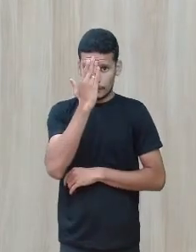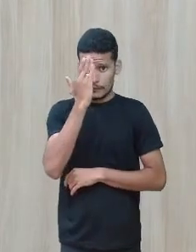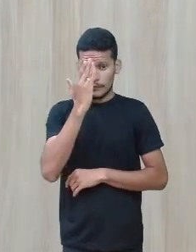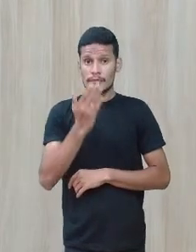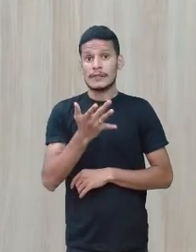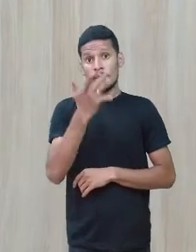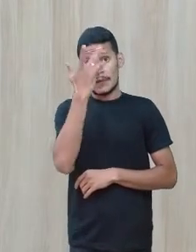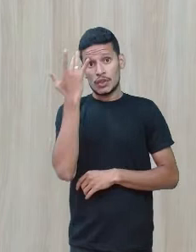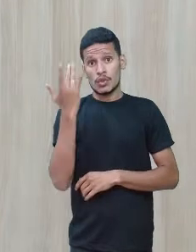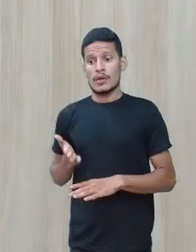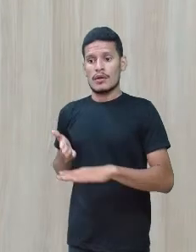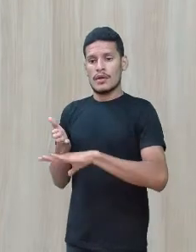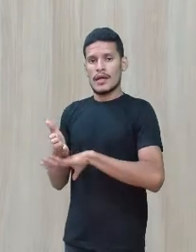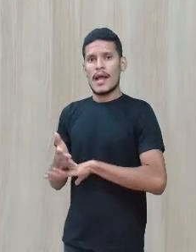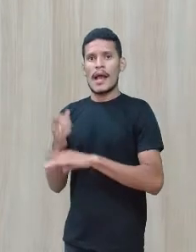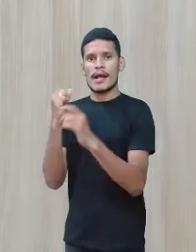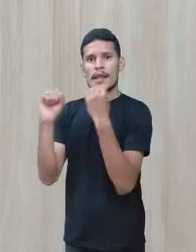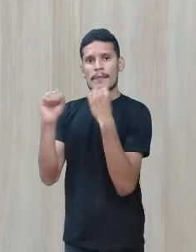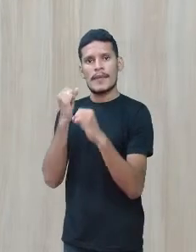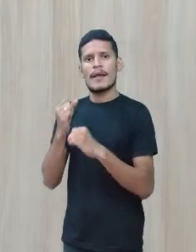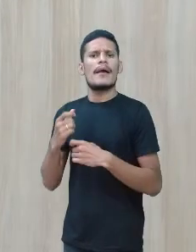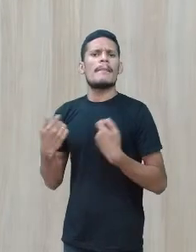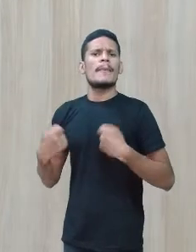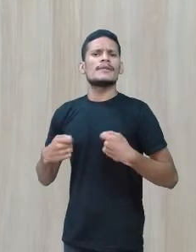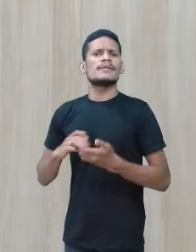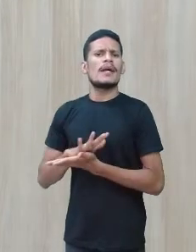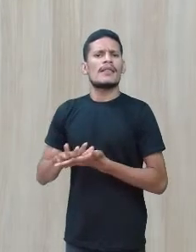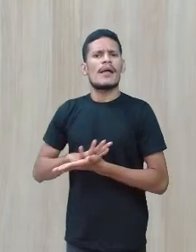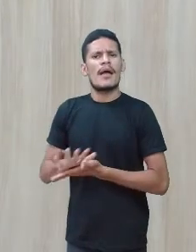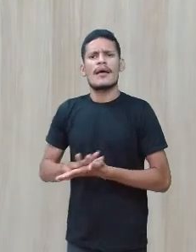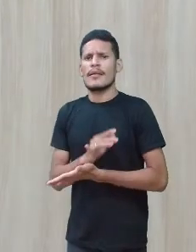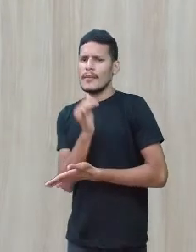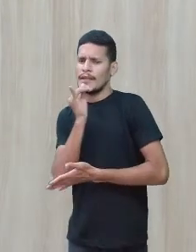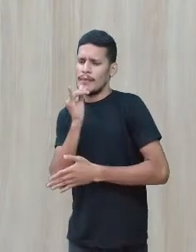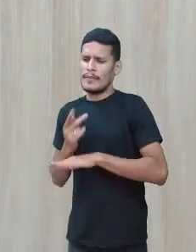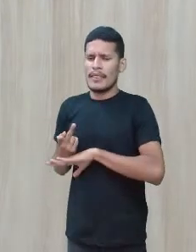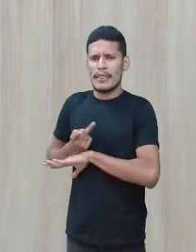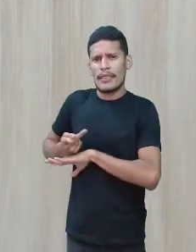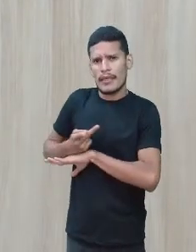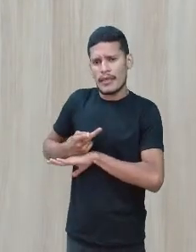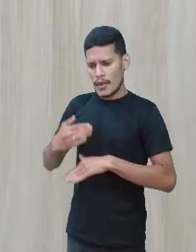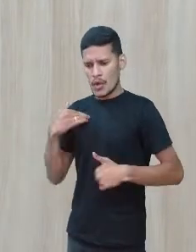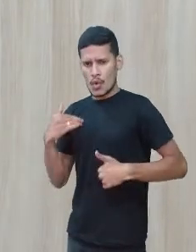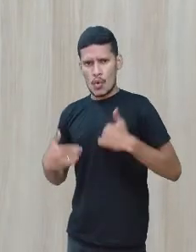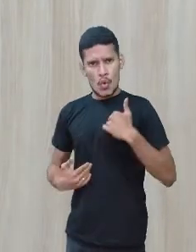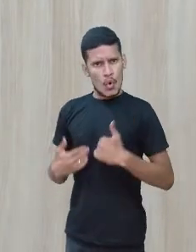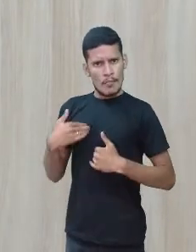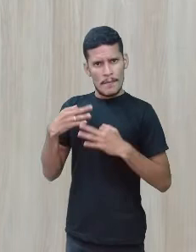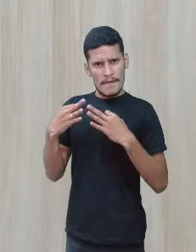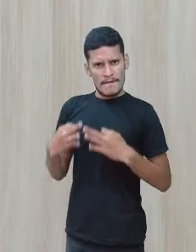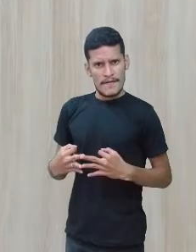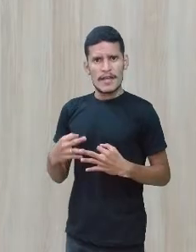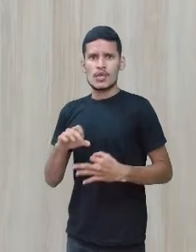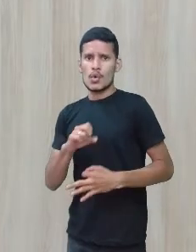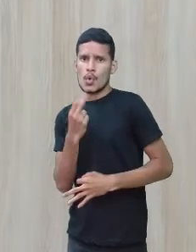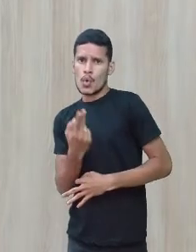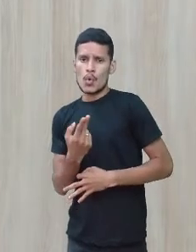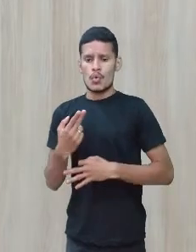uma pessoa que vai para a academia, ela não necessariamente está buscando um corpo perfeito, ou está lá por